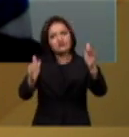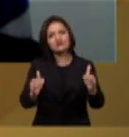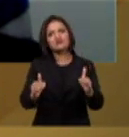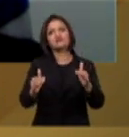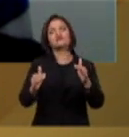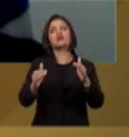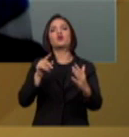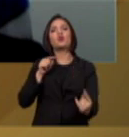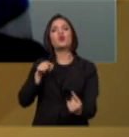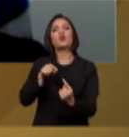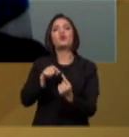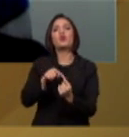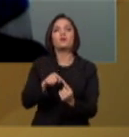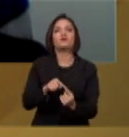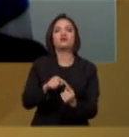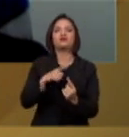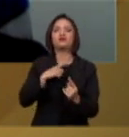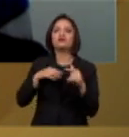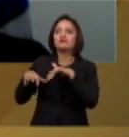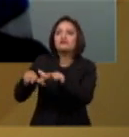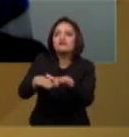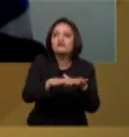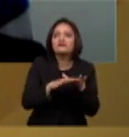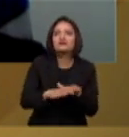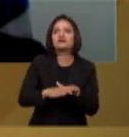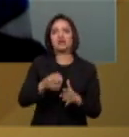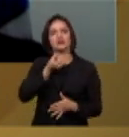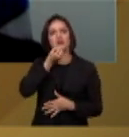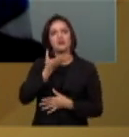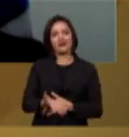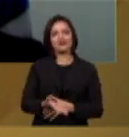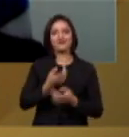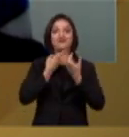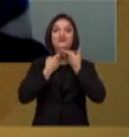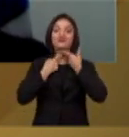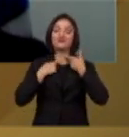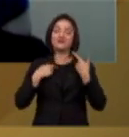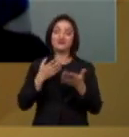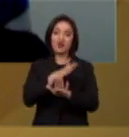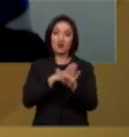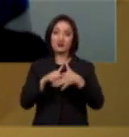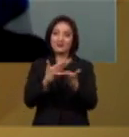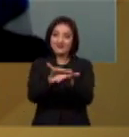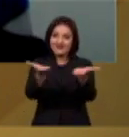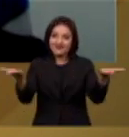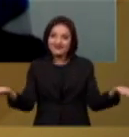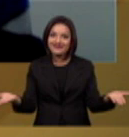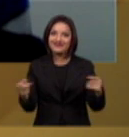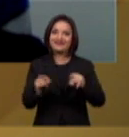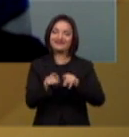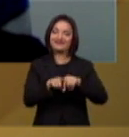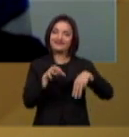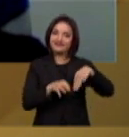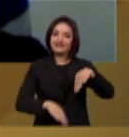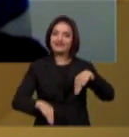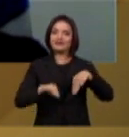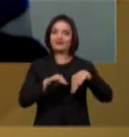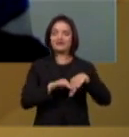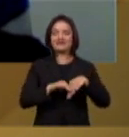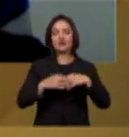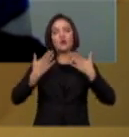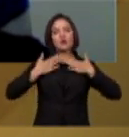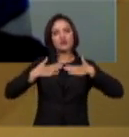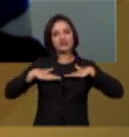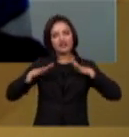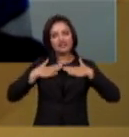no propósito de alcançar o bem comum. Desejo a vossas excelências e a todos que acompanham esta transmissão um bom